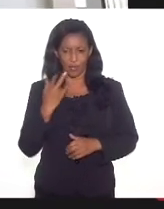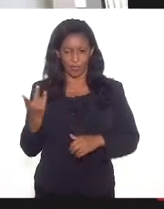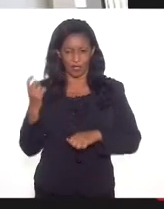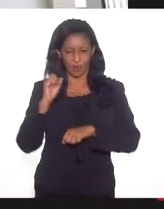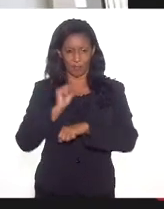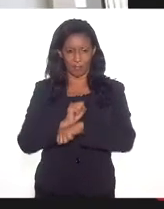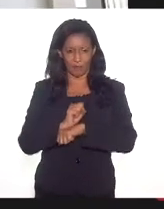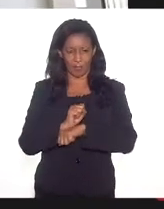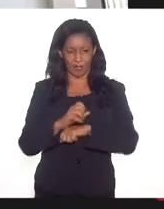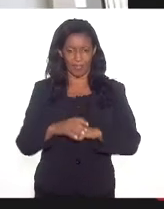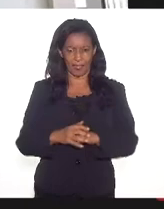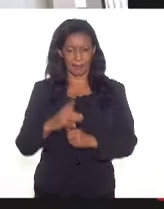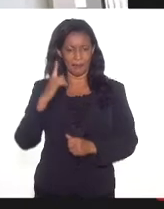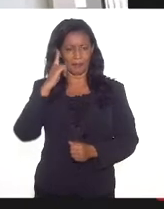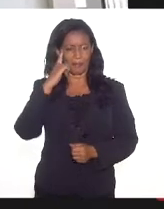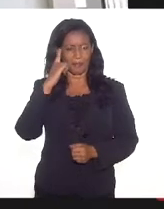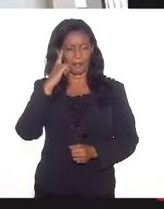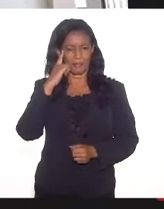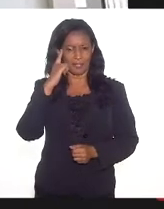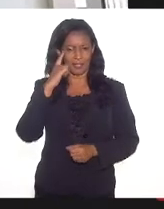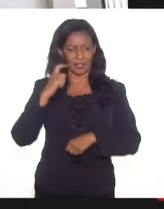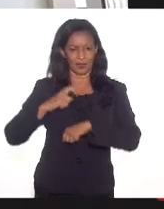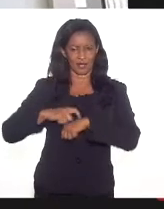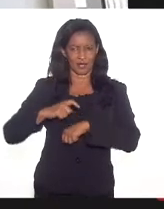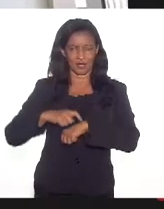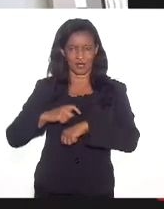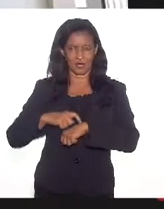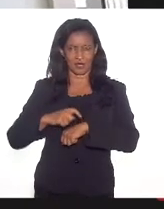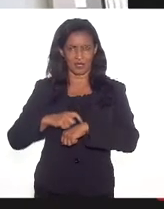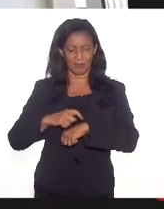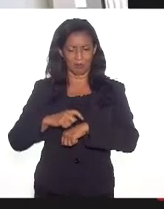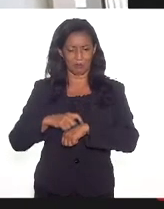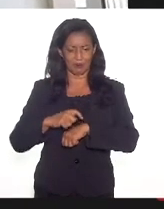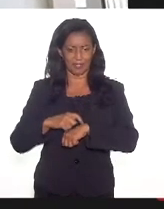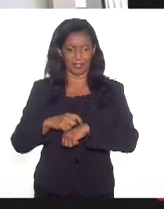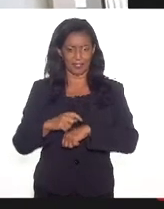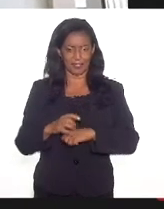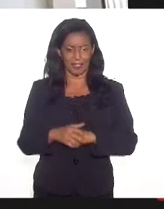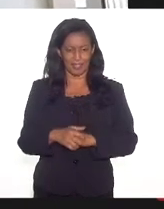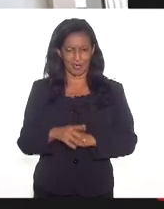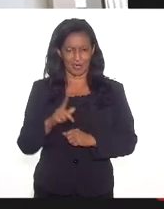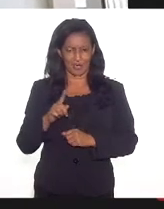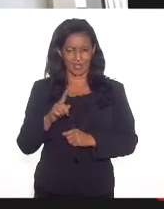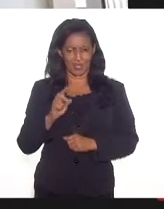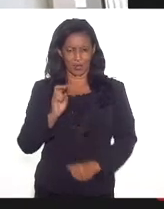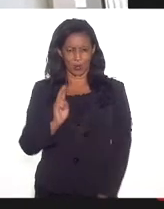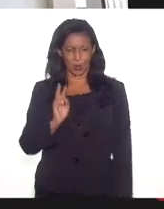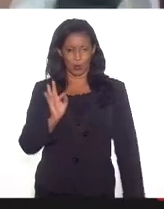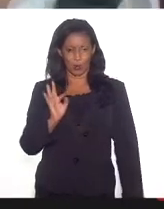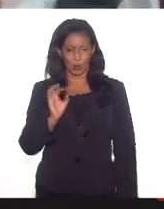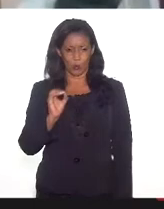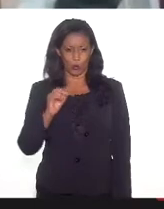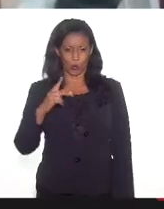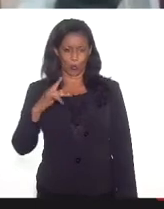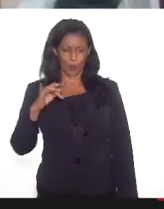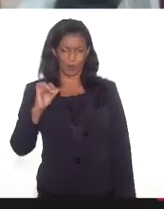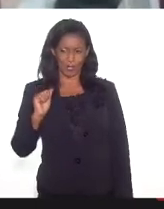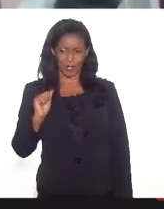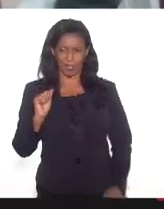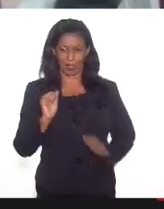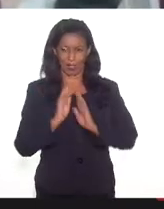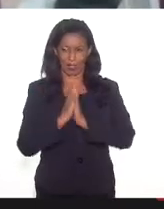eu pensei que ele tinha tempo de ler o livro e manter presente a utopia de Thomas Moore